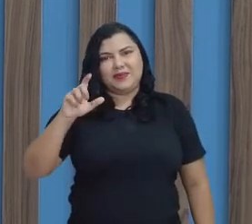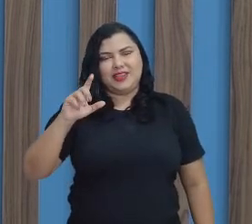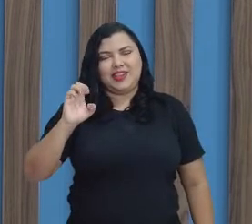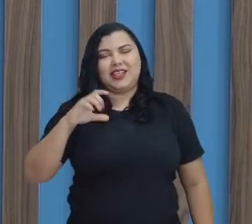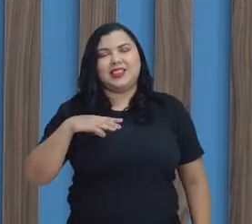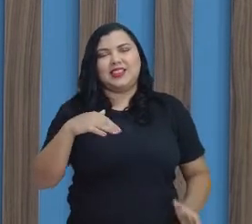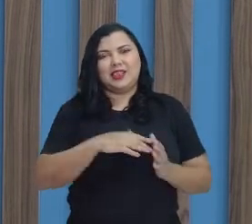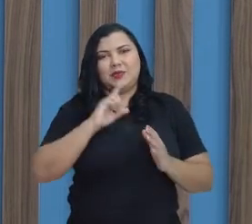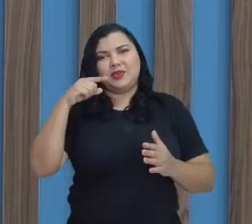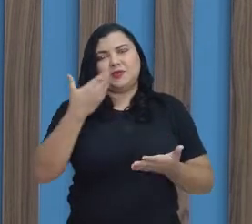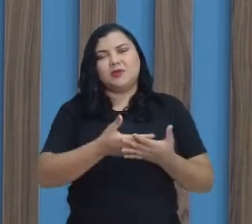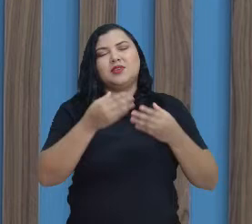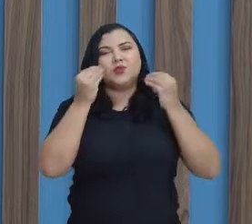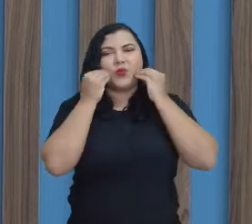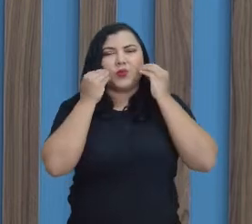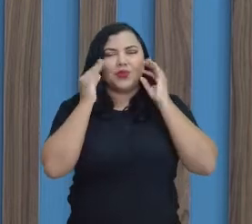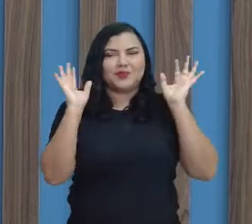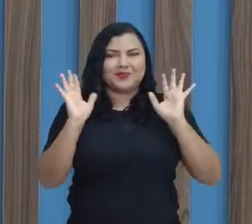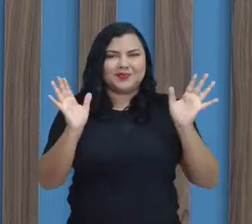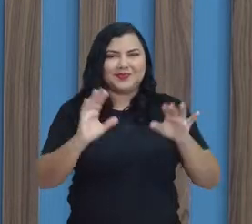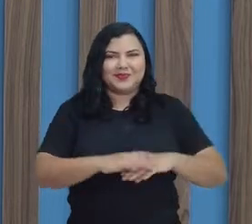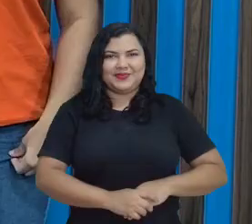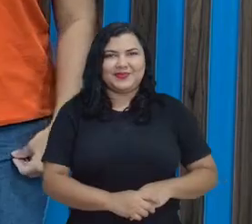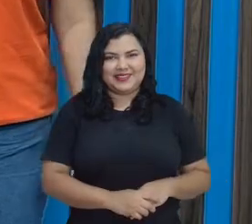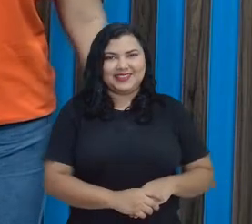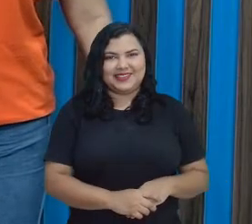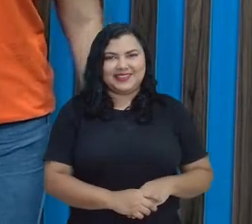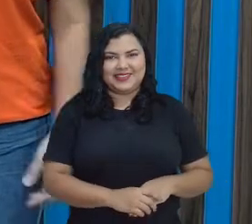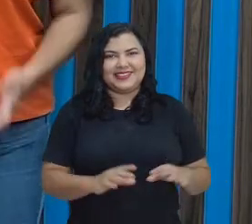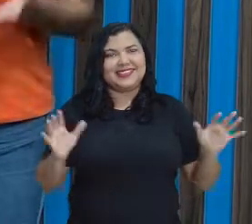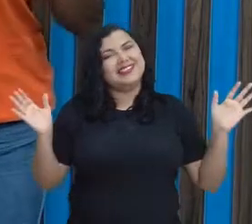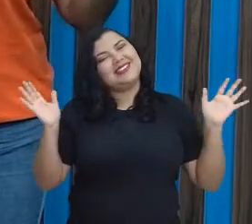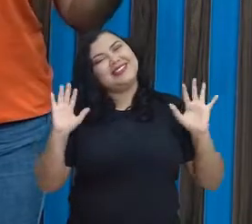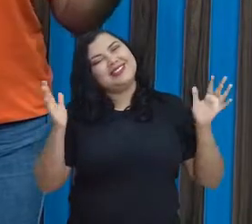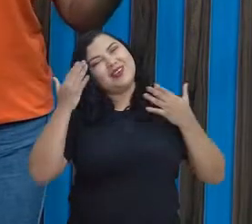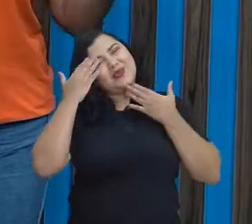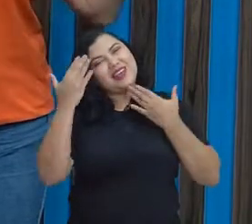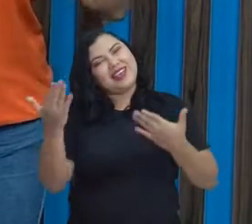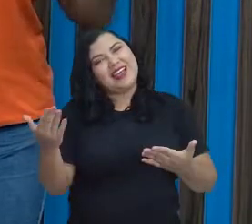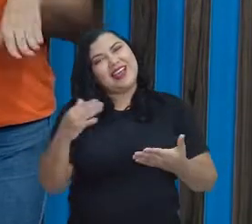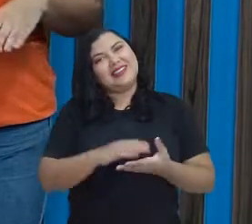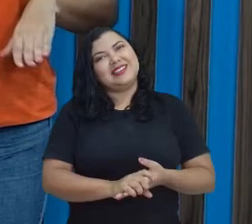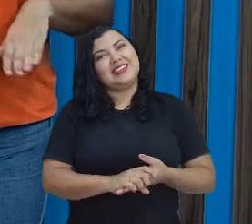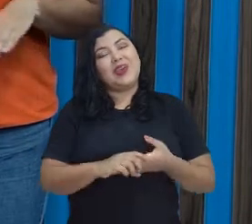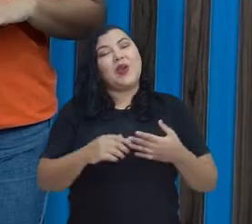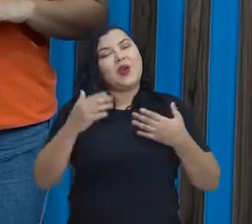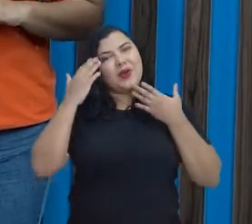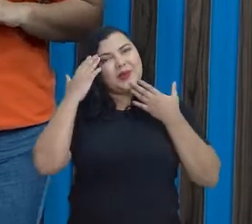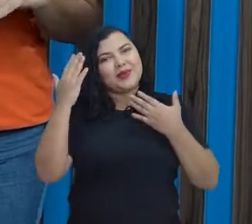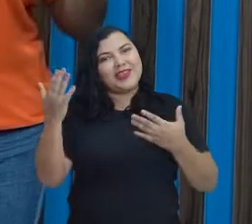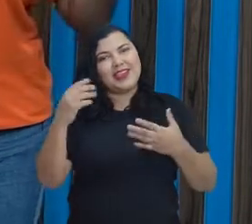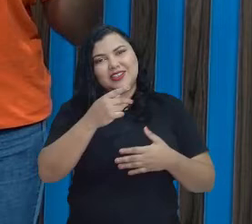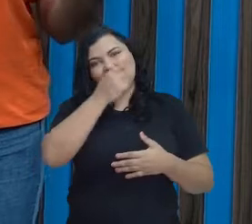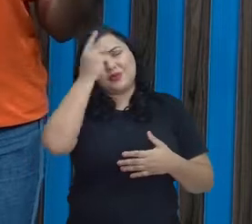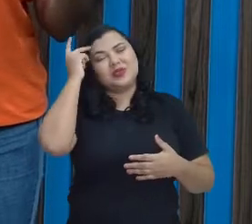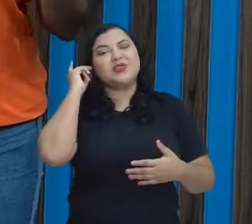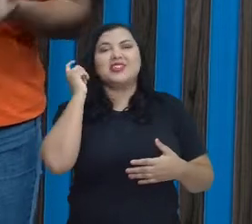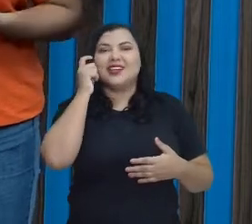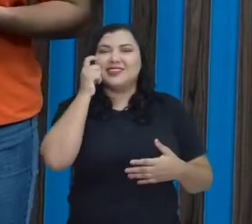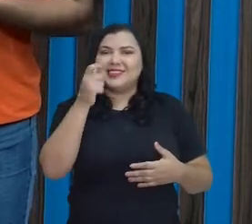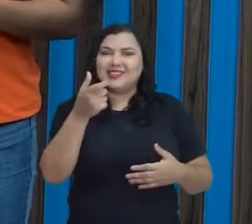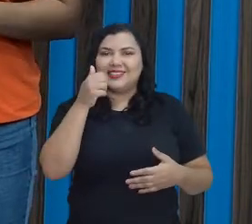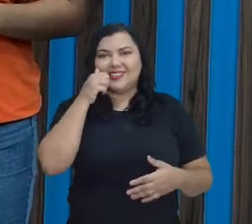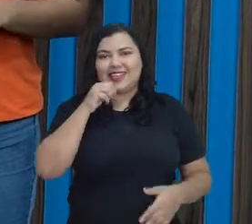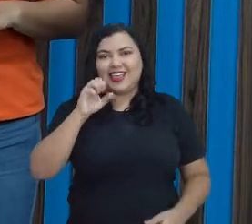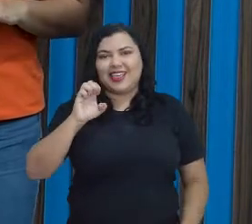próxima aula. Beijão para vocês. Gente, obrigada por tudo. Obrigada a quem ficou, obrigada a Evelyn